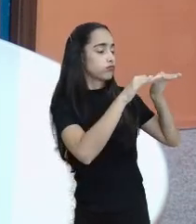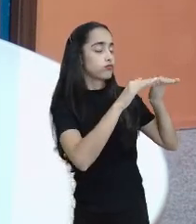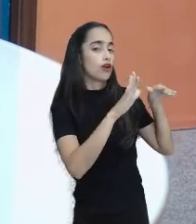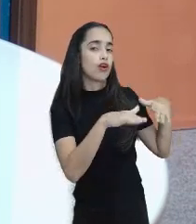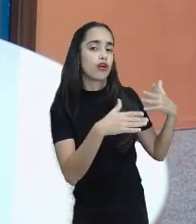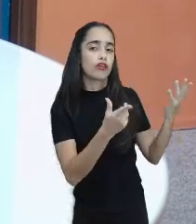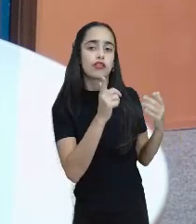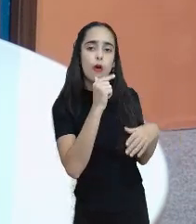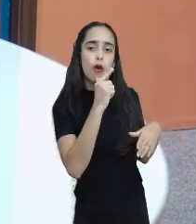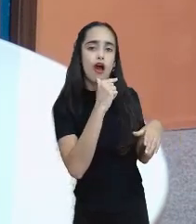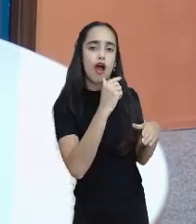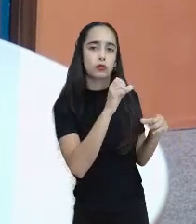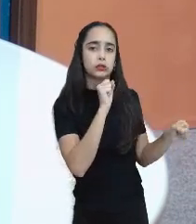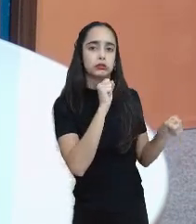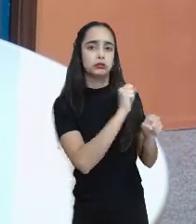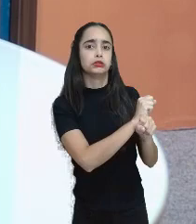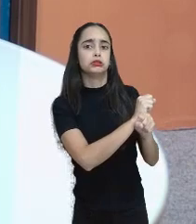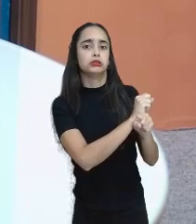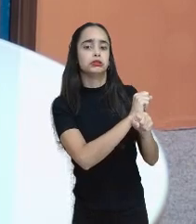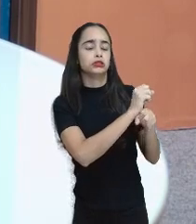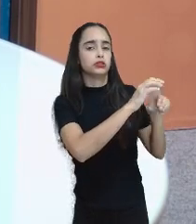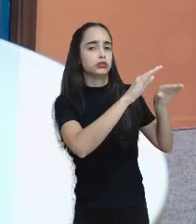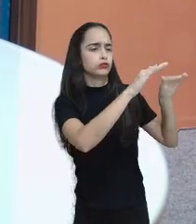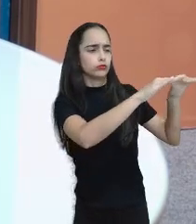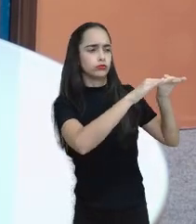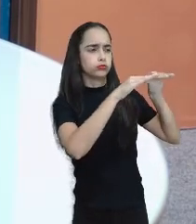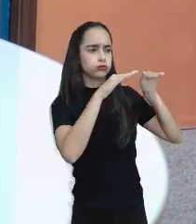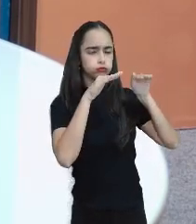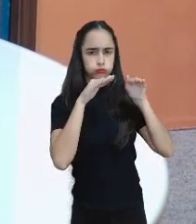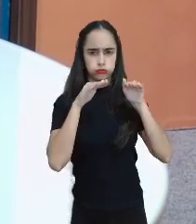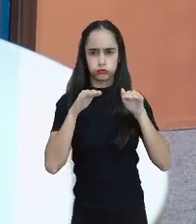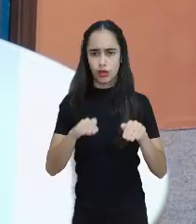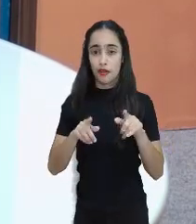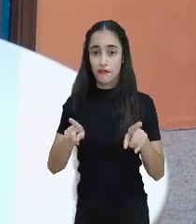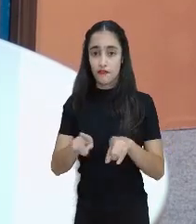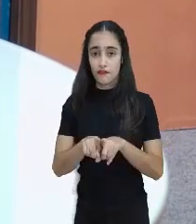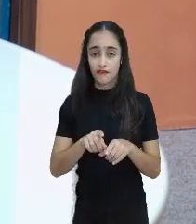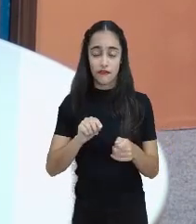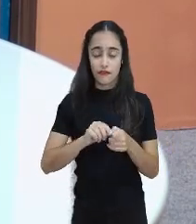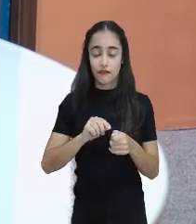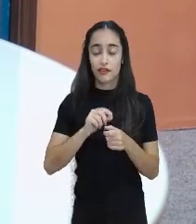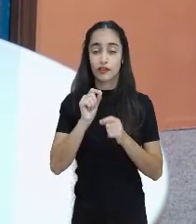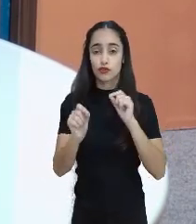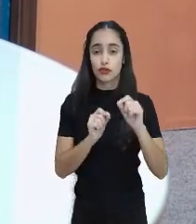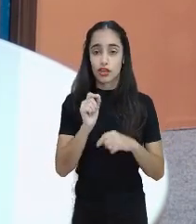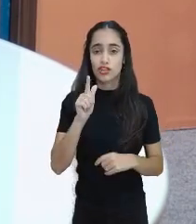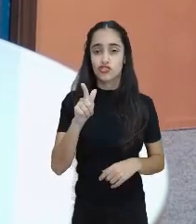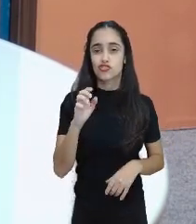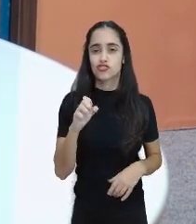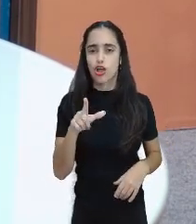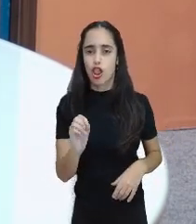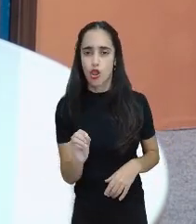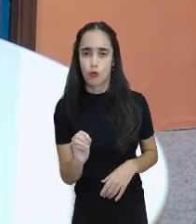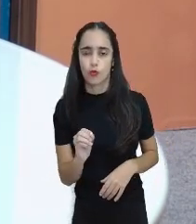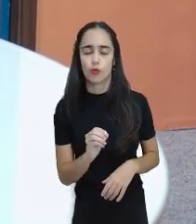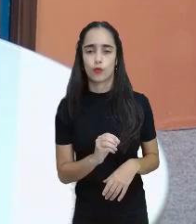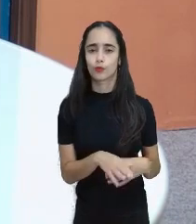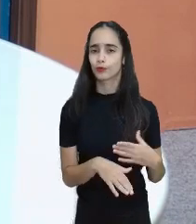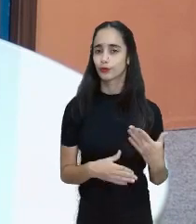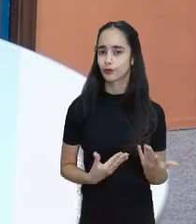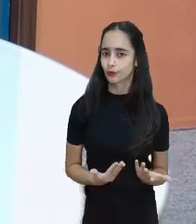água congelou e formou o gelo, tá certo? Então, gelo,